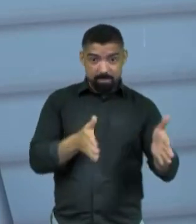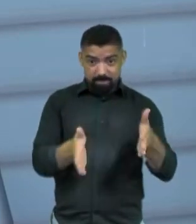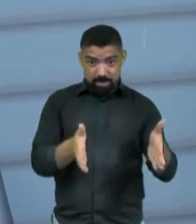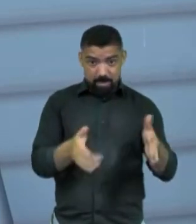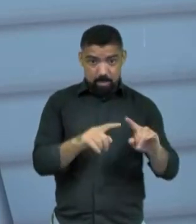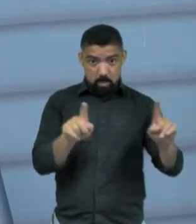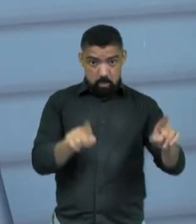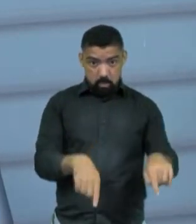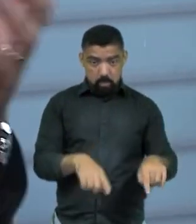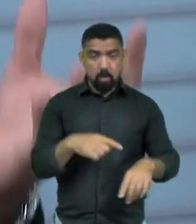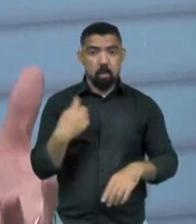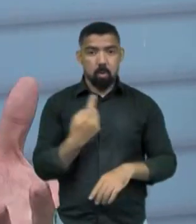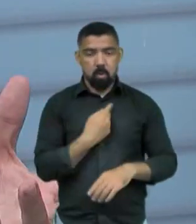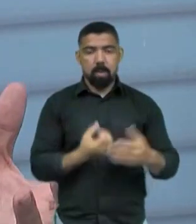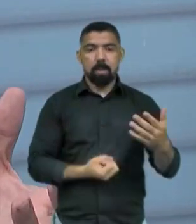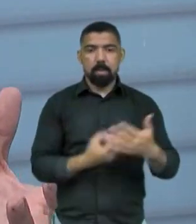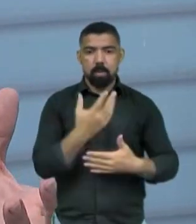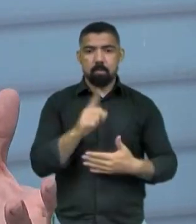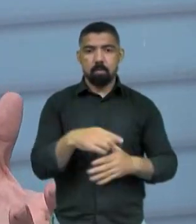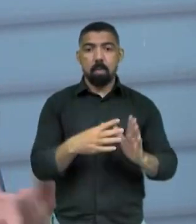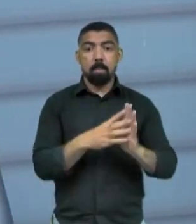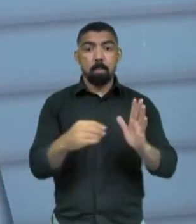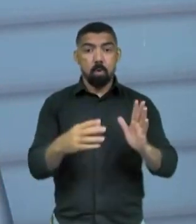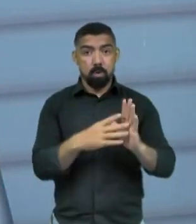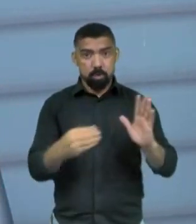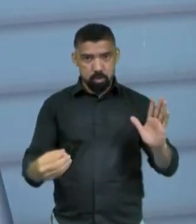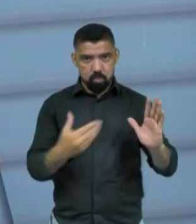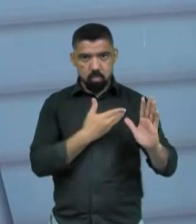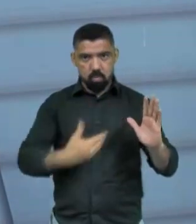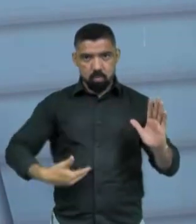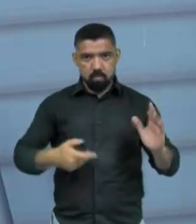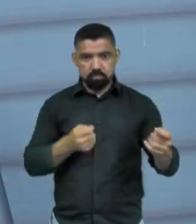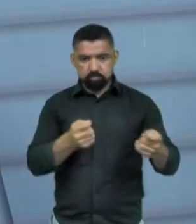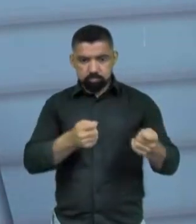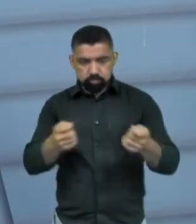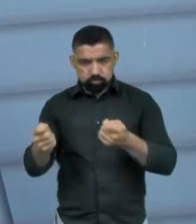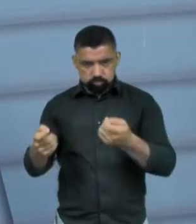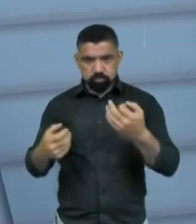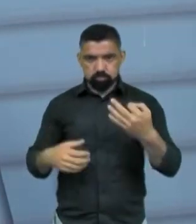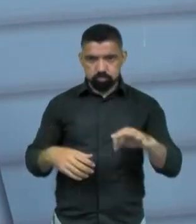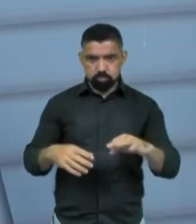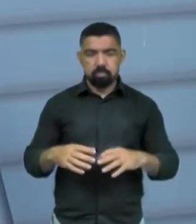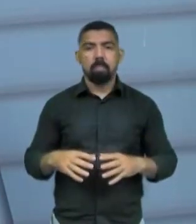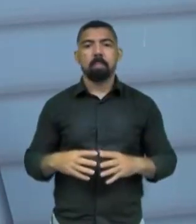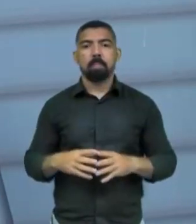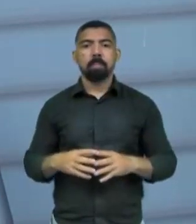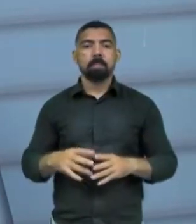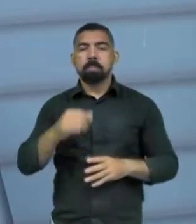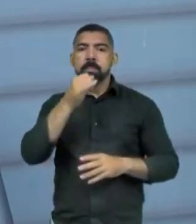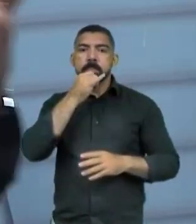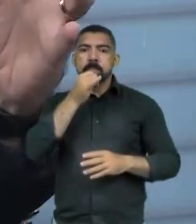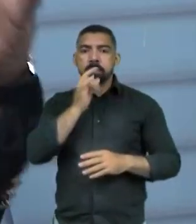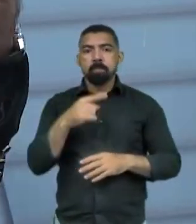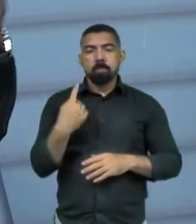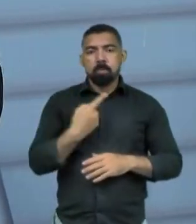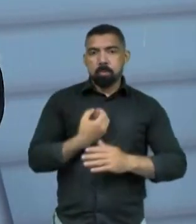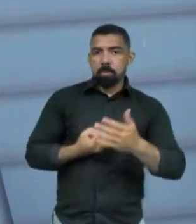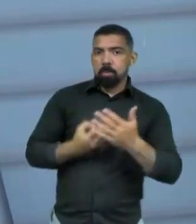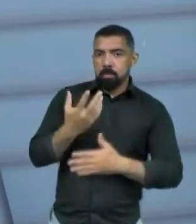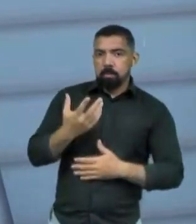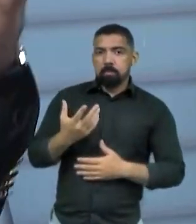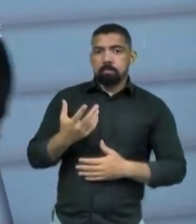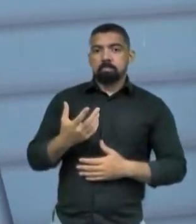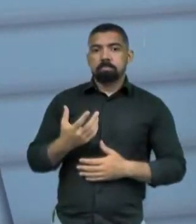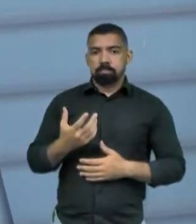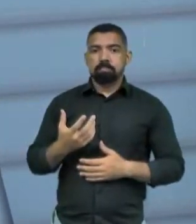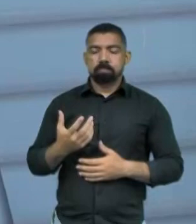nós criamos um modelo de governança, certo? Que é... por exemplo, nós criamos alguns